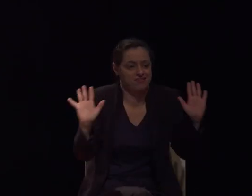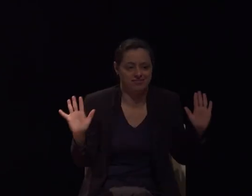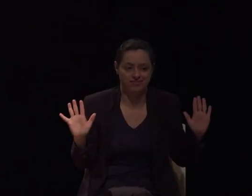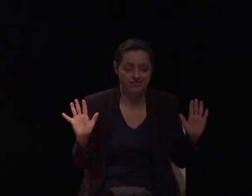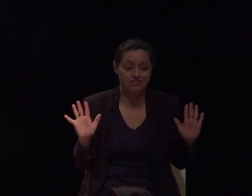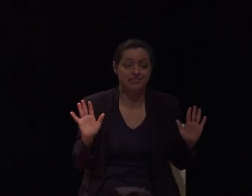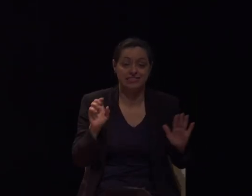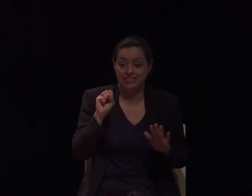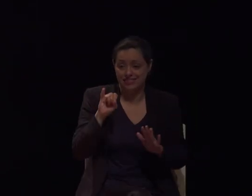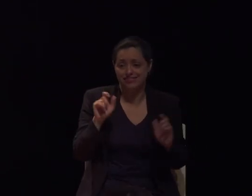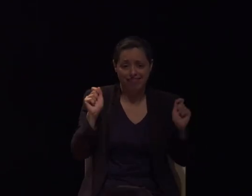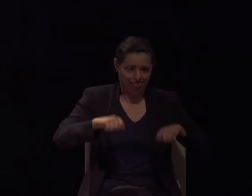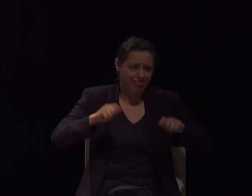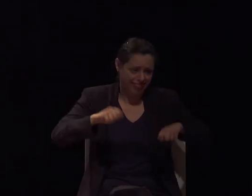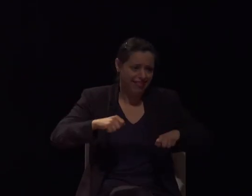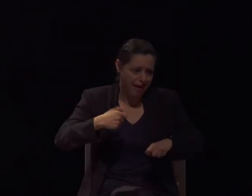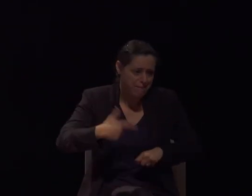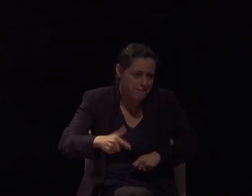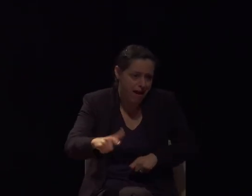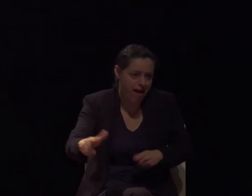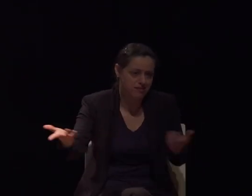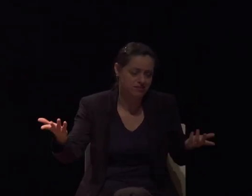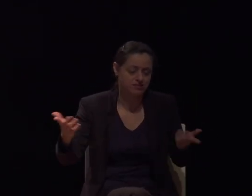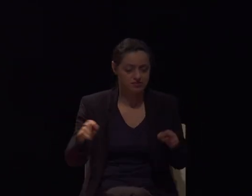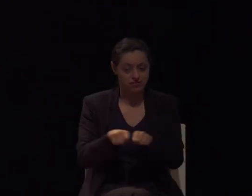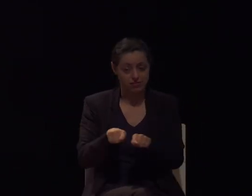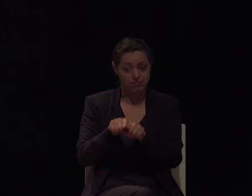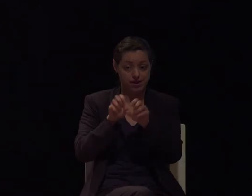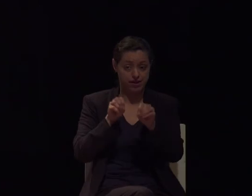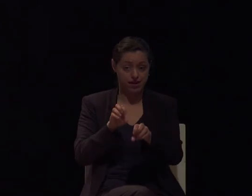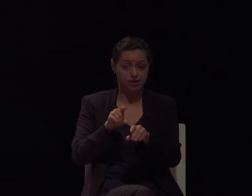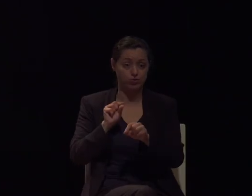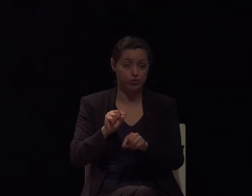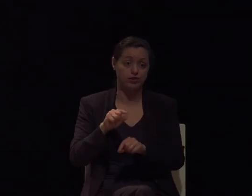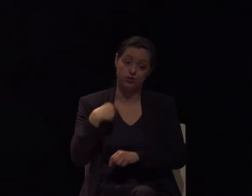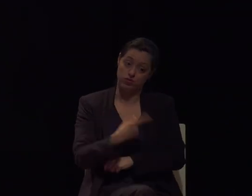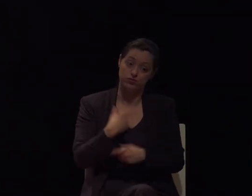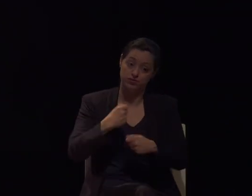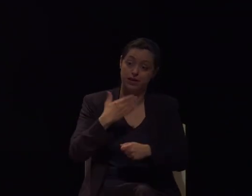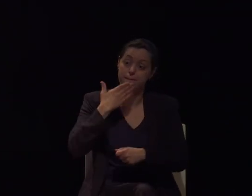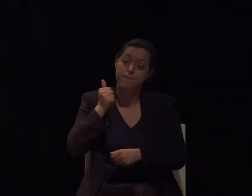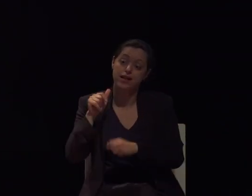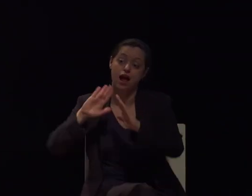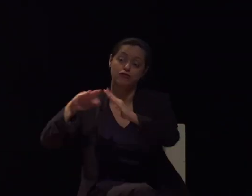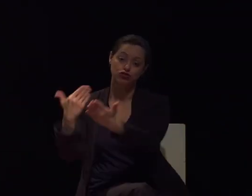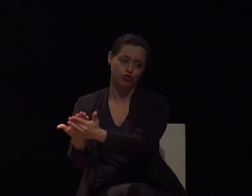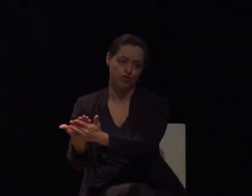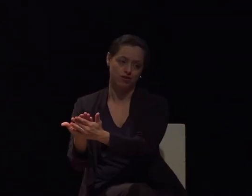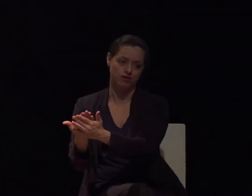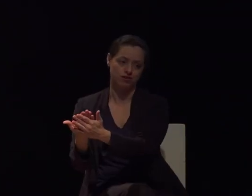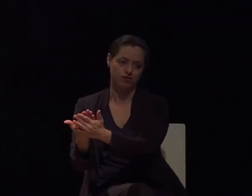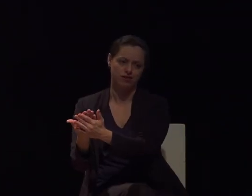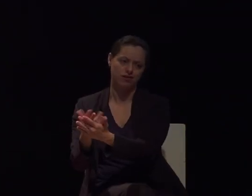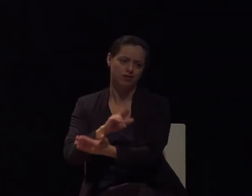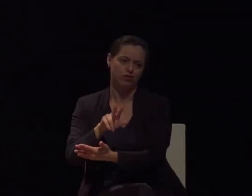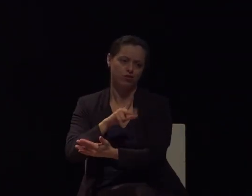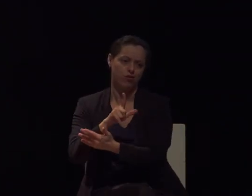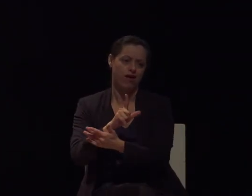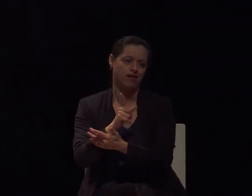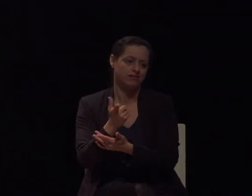dependente de qualquer coisa e não é educação na realidade a gente tem que melhorar a escola ao invés de melhorar a